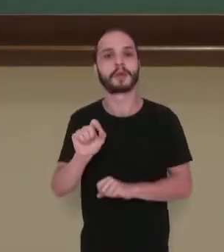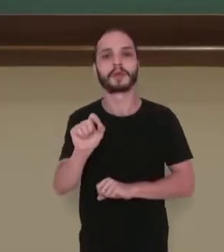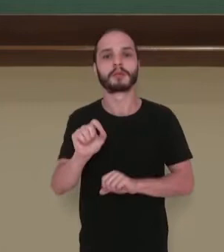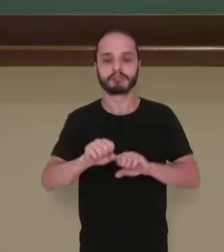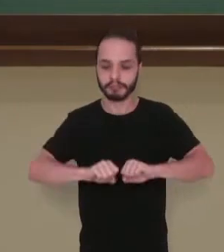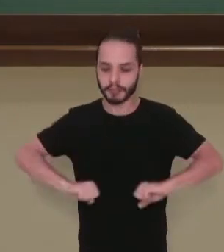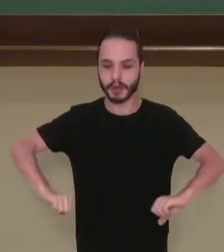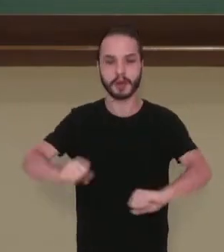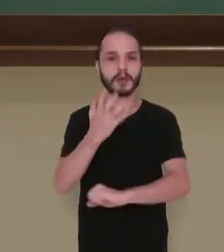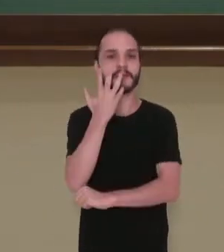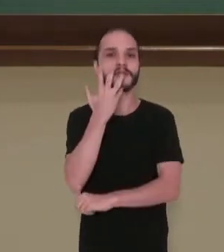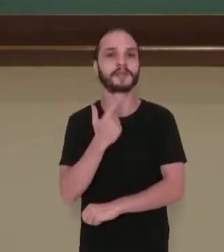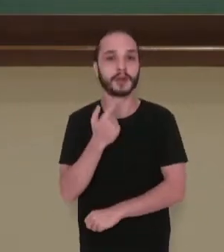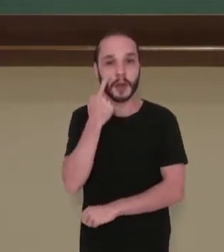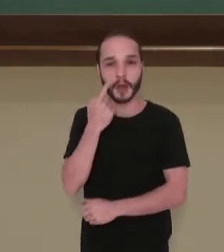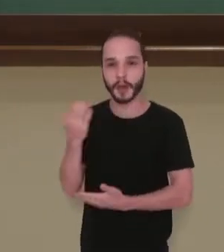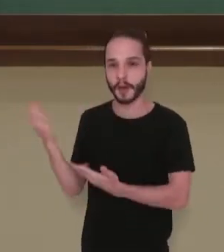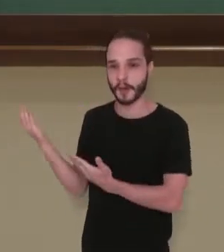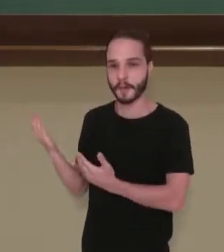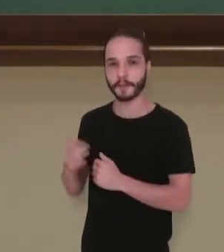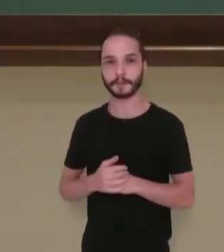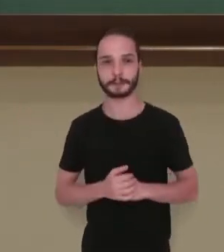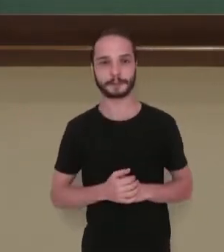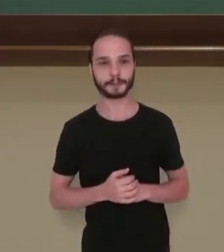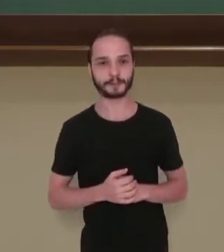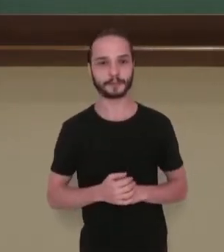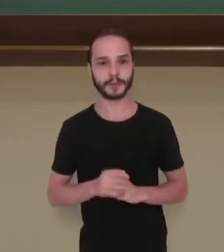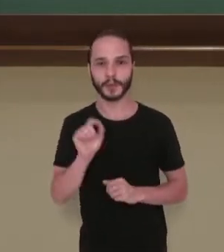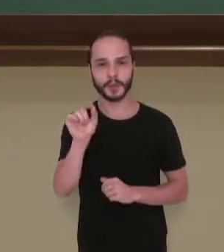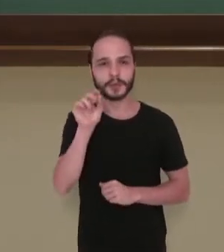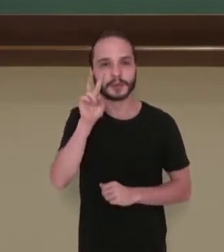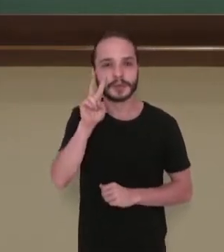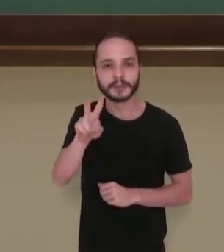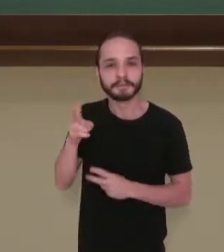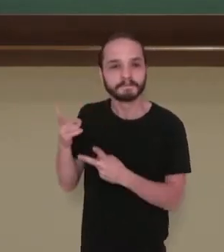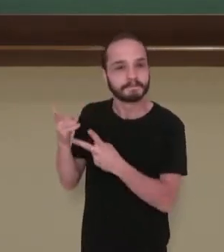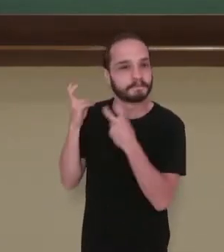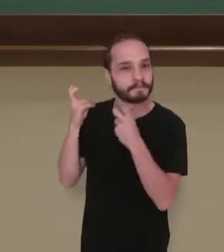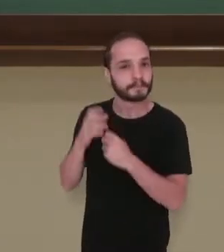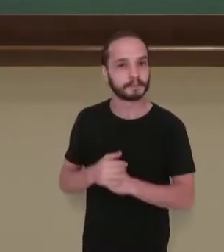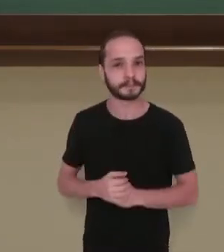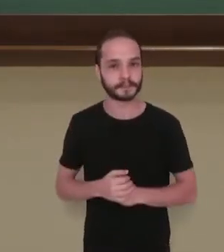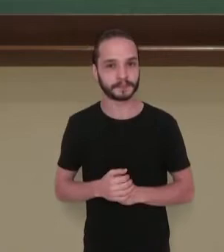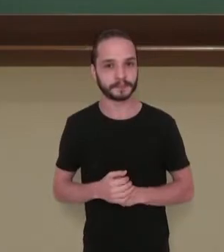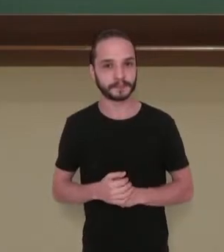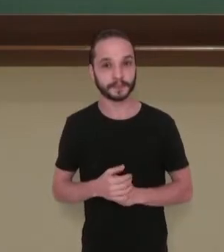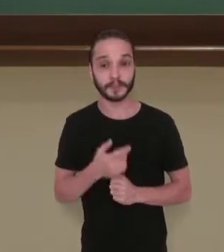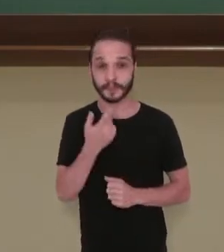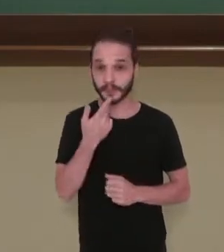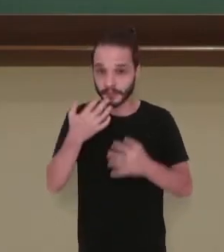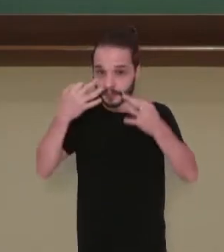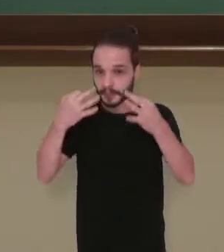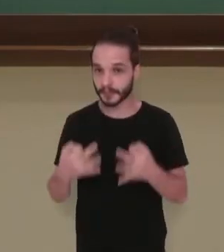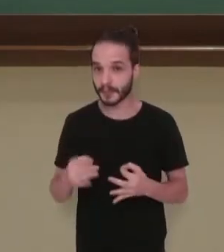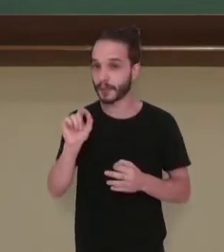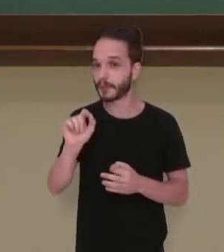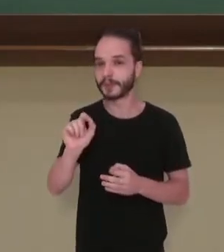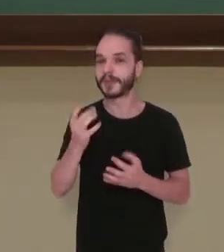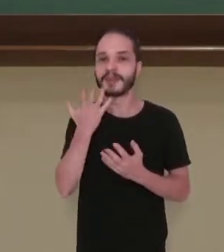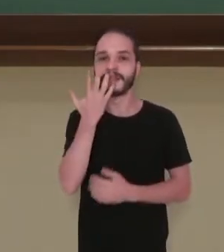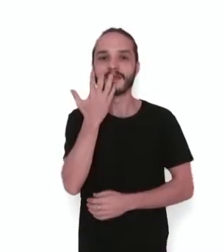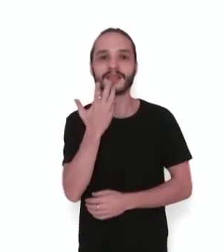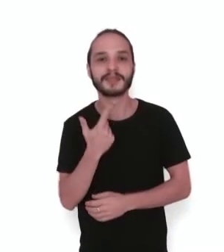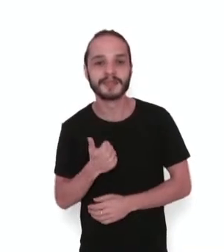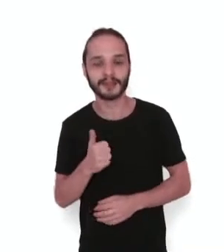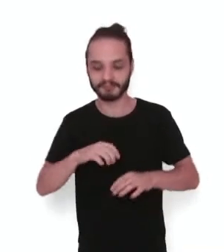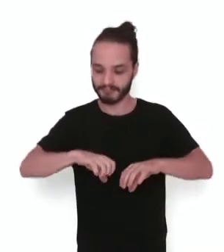tela. O que você vê em primeiro plano? Acertou quem disse? Crianças